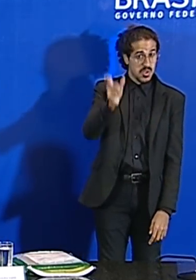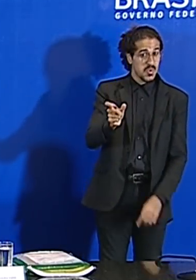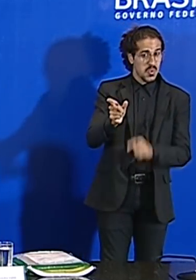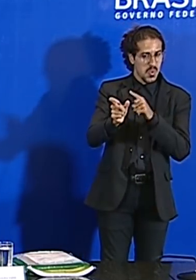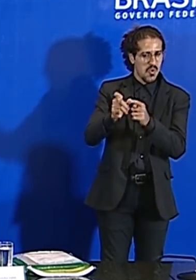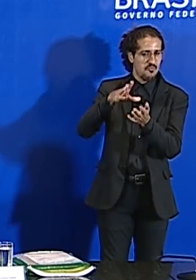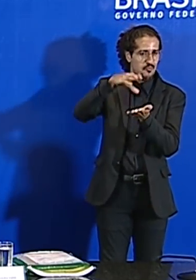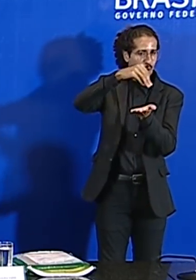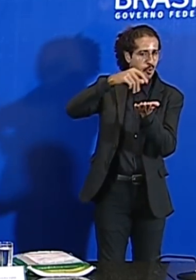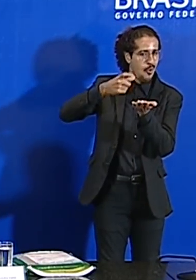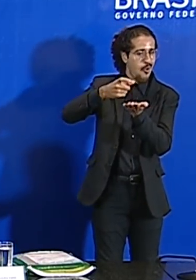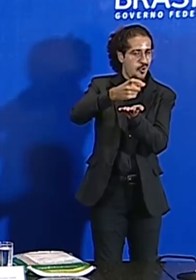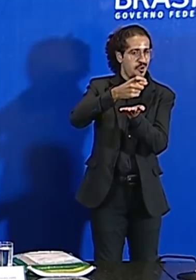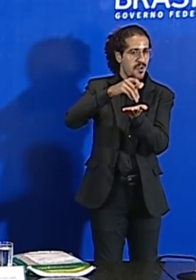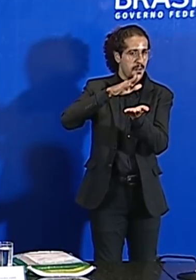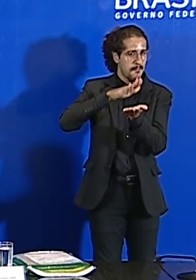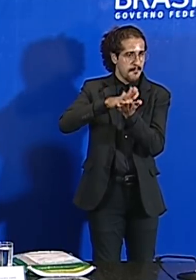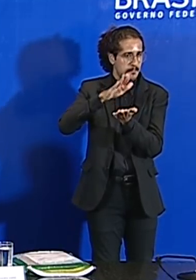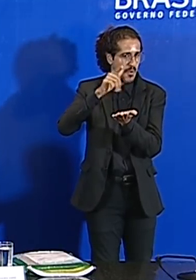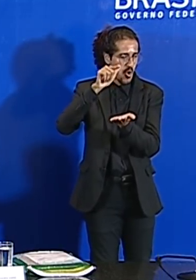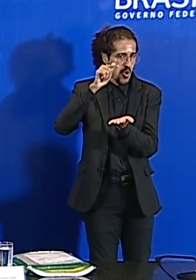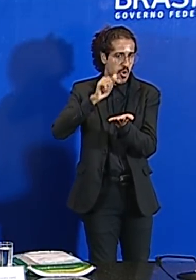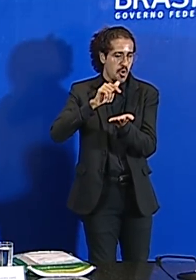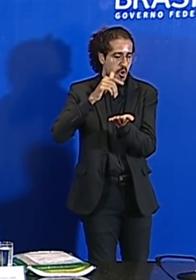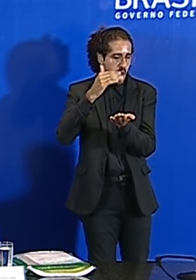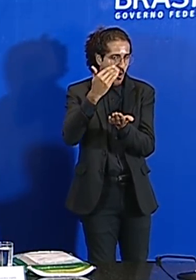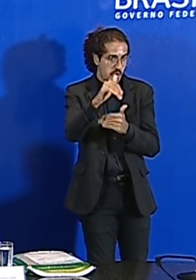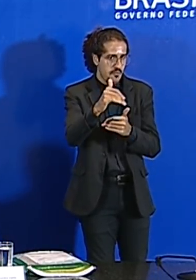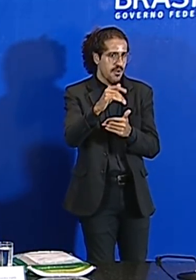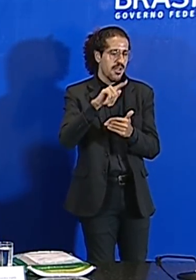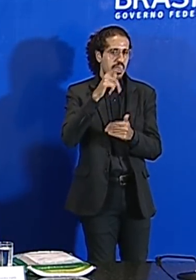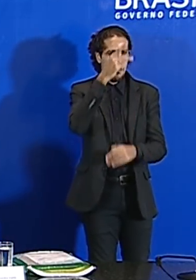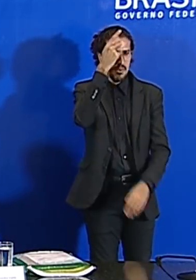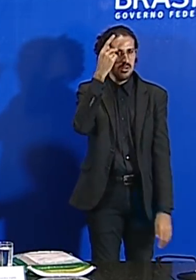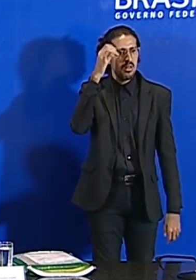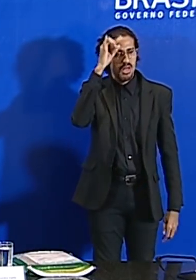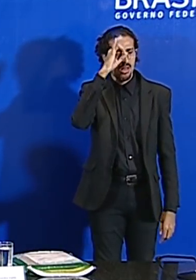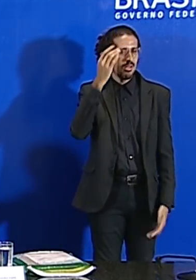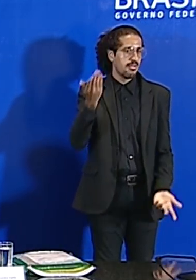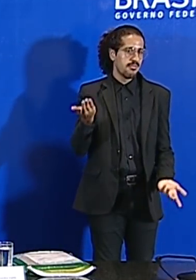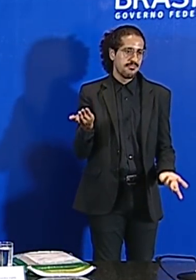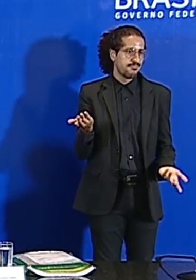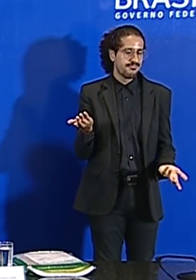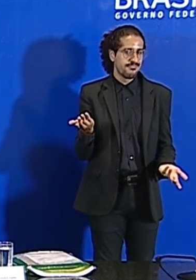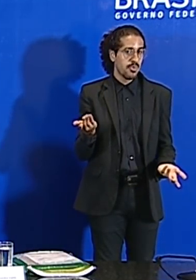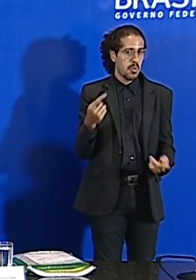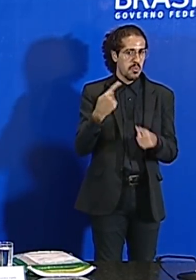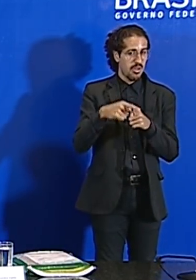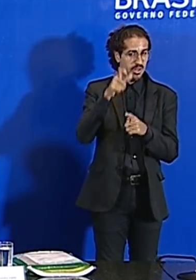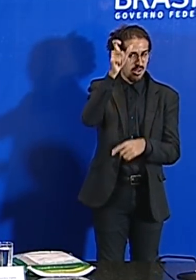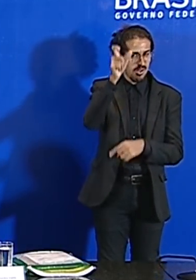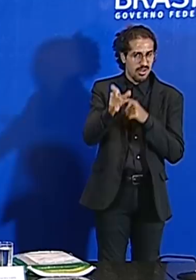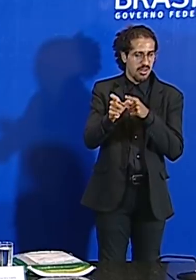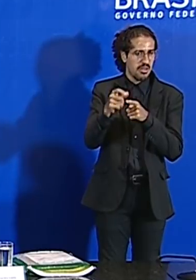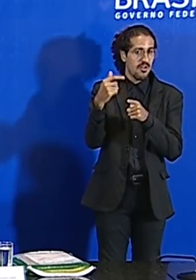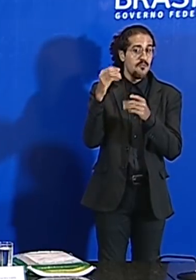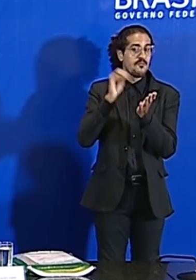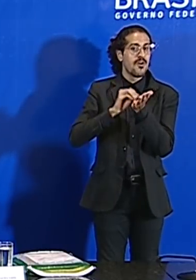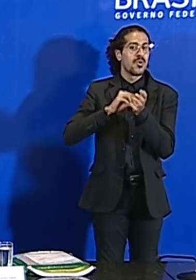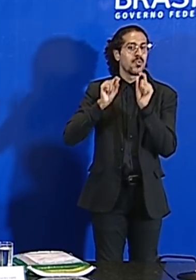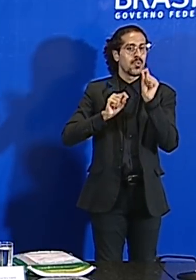vil, fez, o impacto foi zero. Mas é uma pessoa vil, porque ela não tem